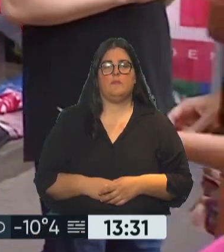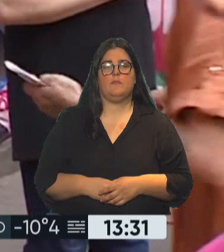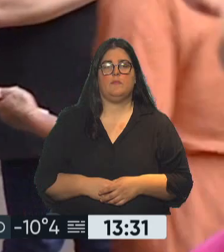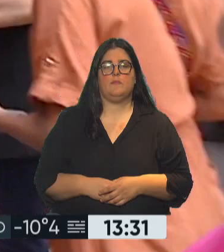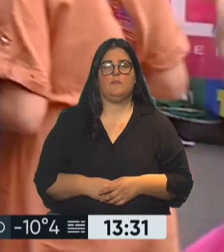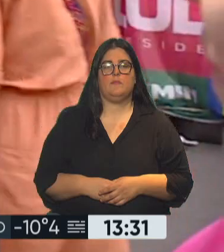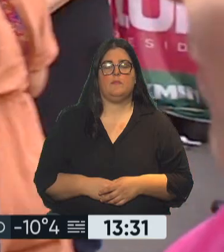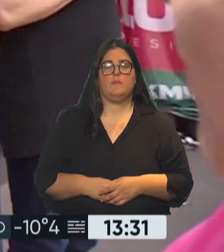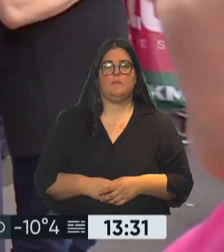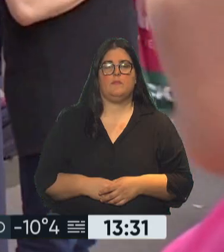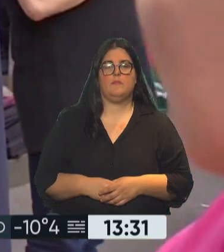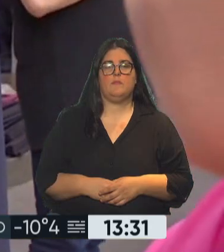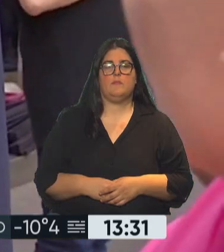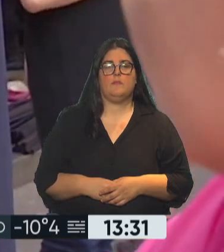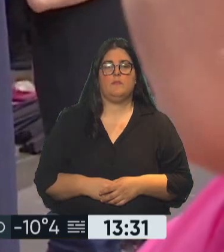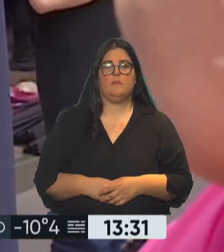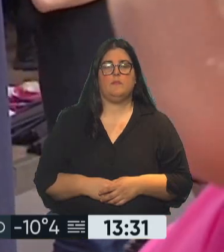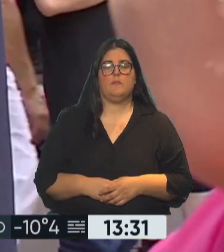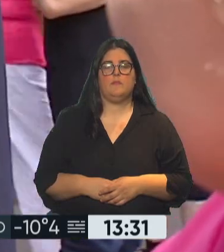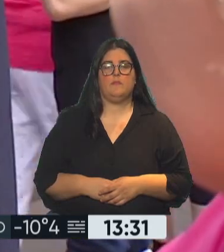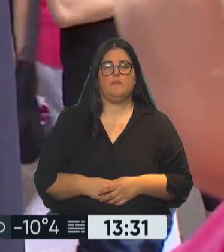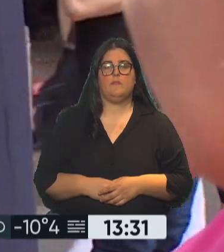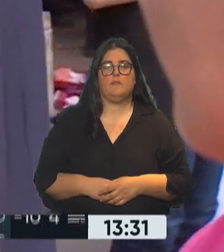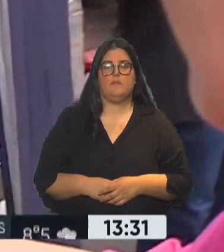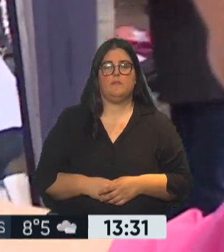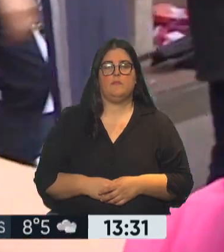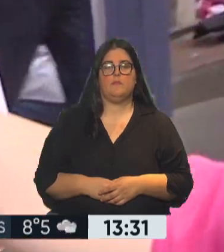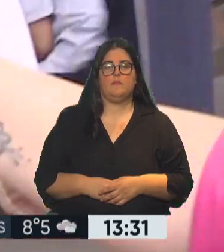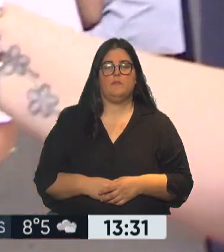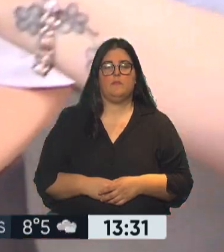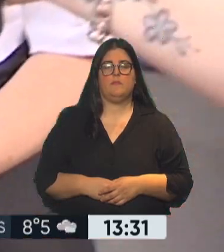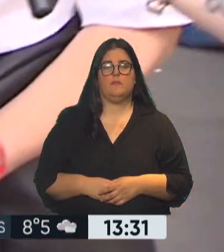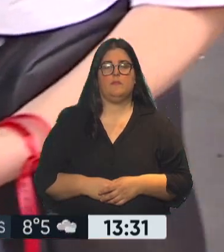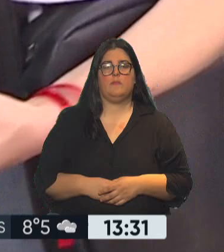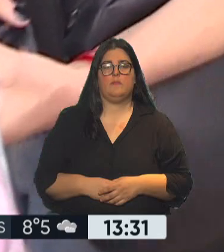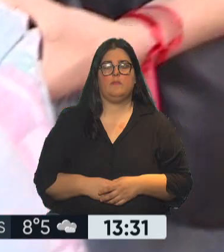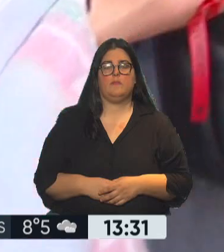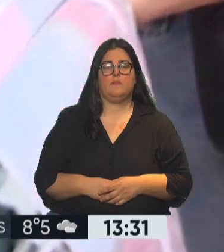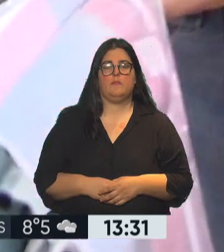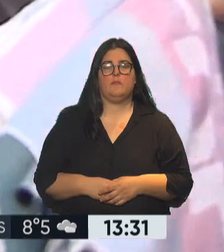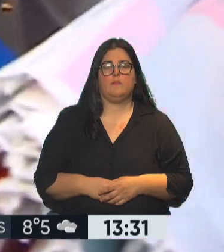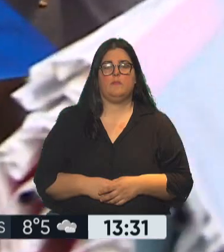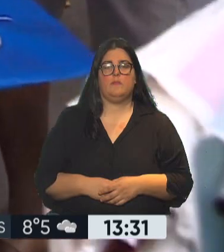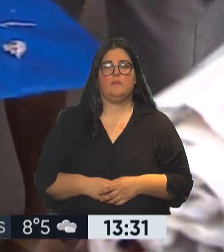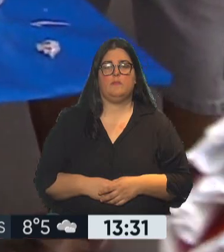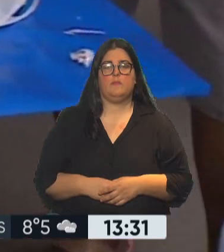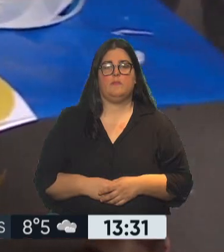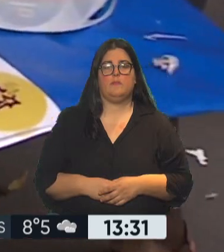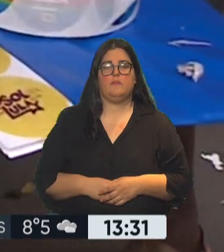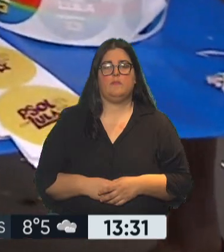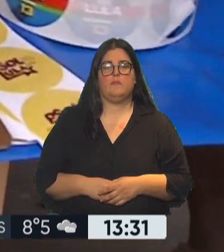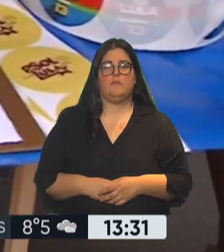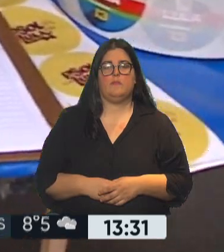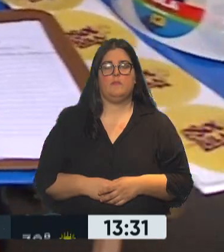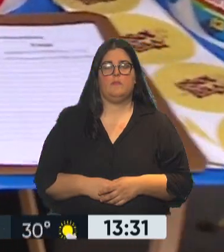animado, estamos distribuindo adesivo, material aí para todo mundo hoje, para a gente também sair com uma identidade política nas ruas, porque isso daqui é a